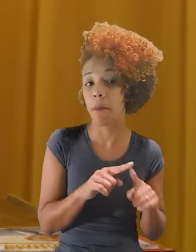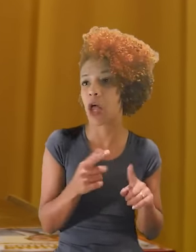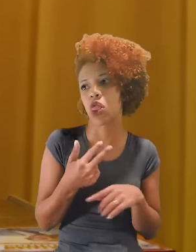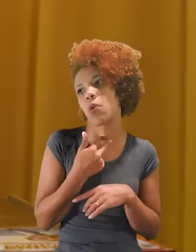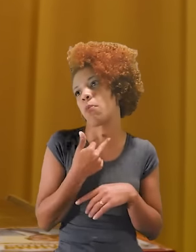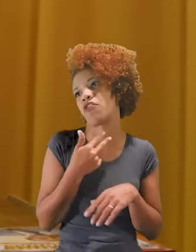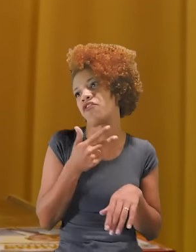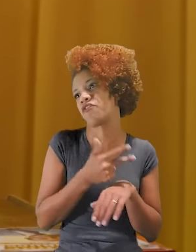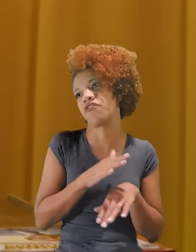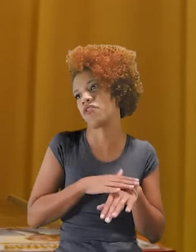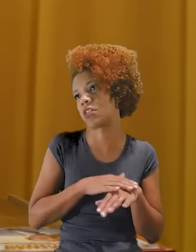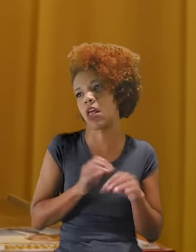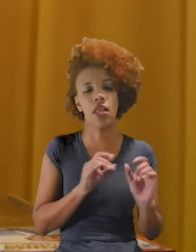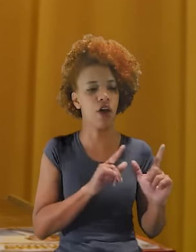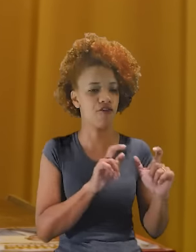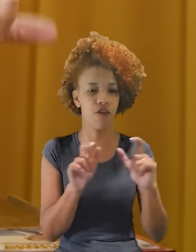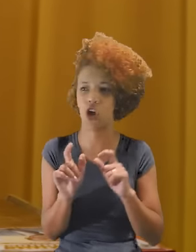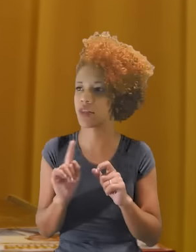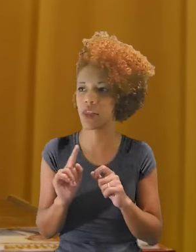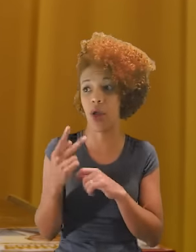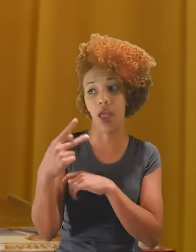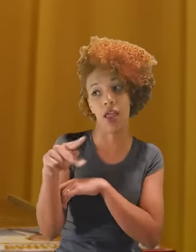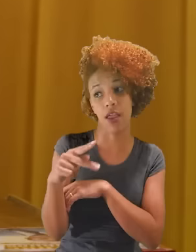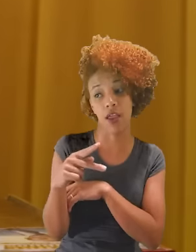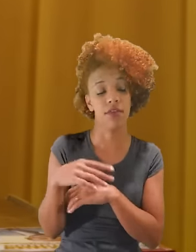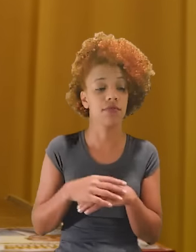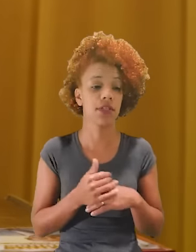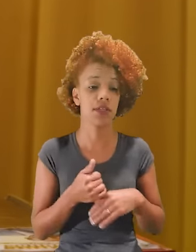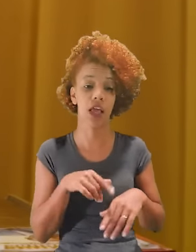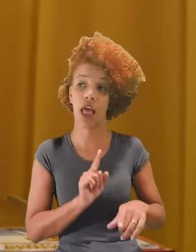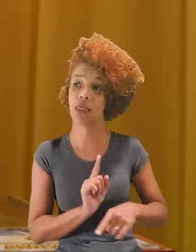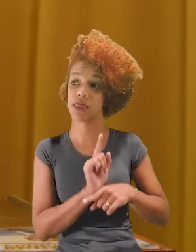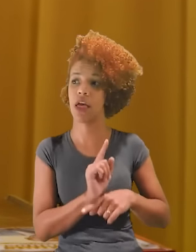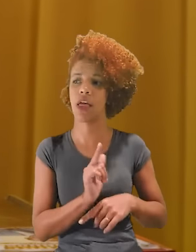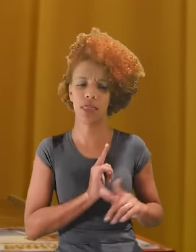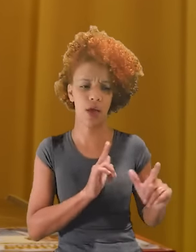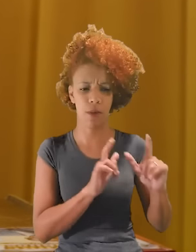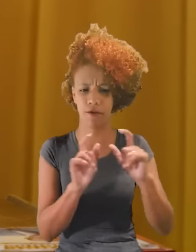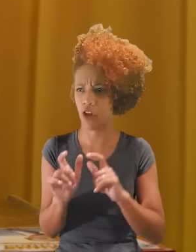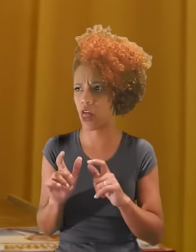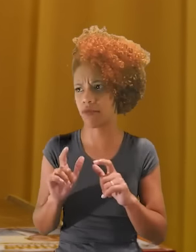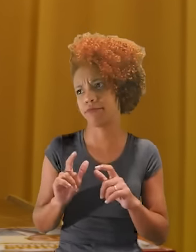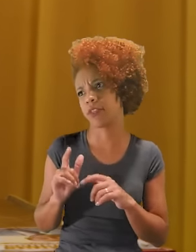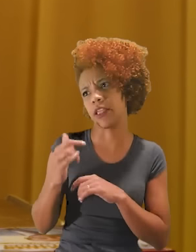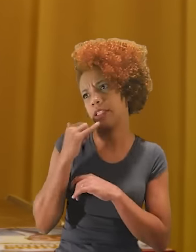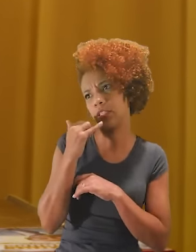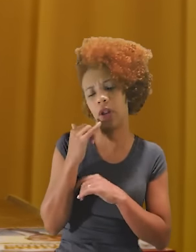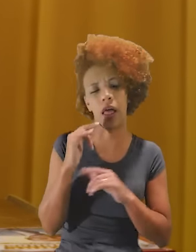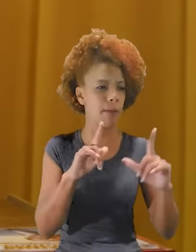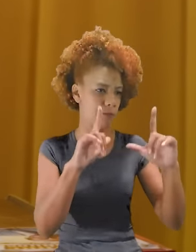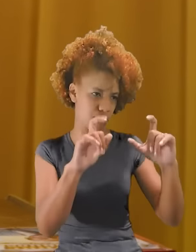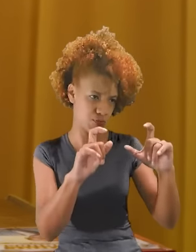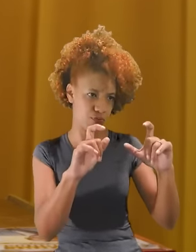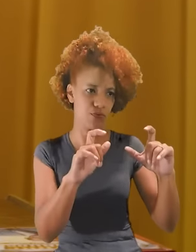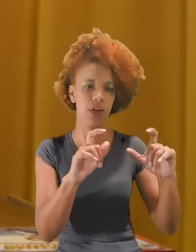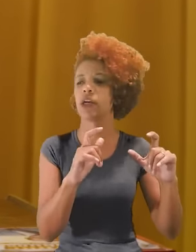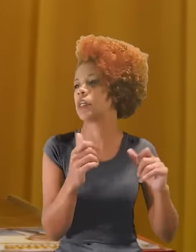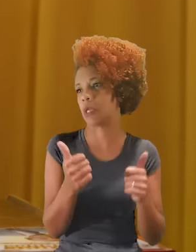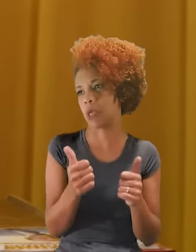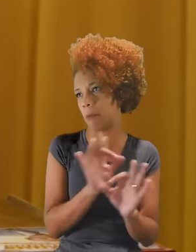não pode fazer nada, né? Se você entra, nem foto, a foto quem tira são eles. Você para lá, eu tenho a foto, mas assim, bem tosca, foto de celular. Você para, o cara puff, bate sua